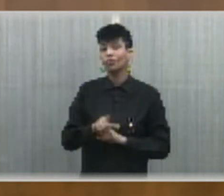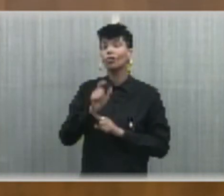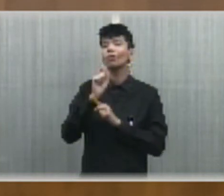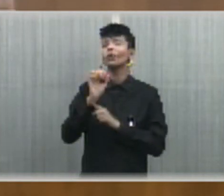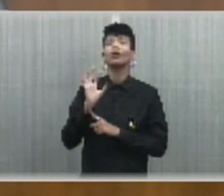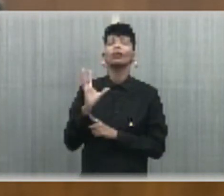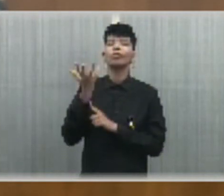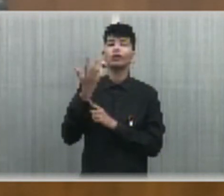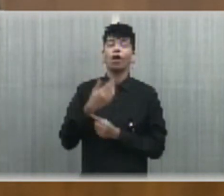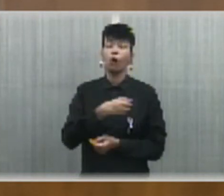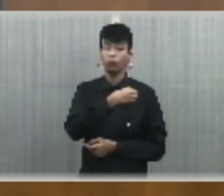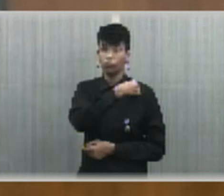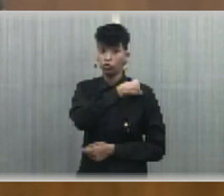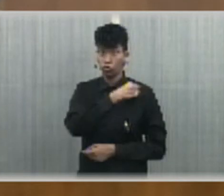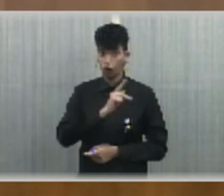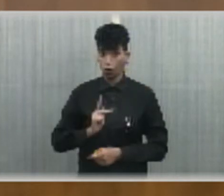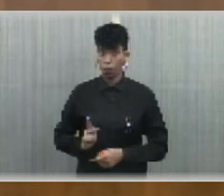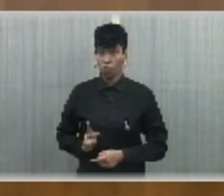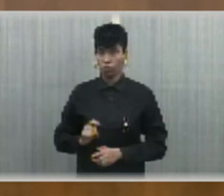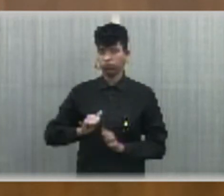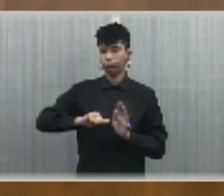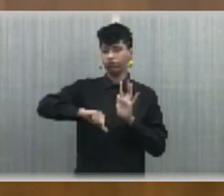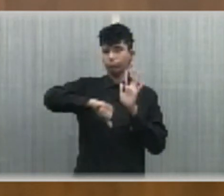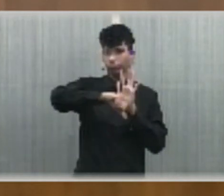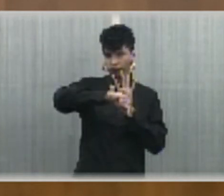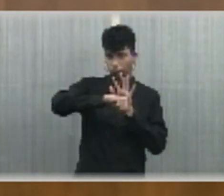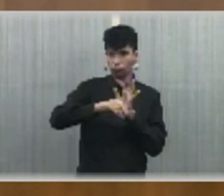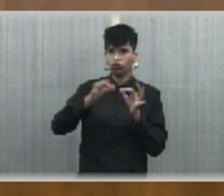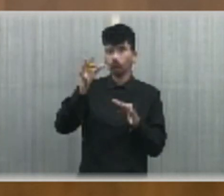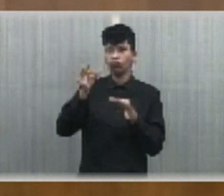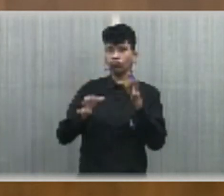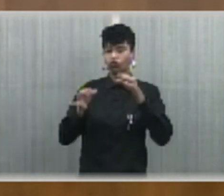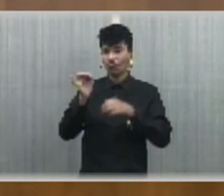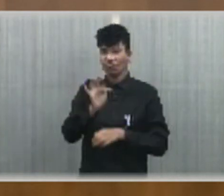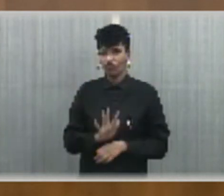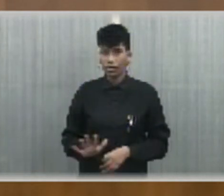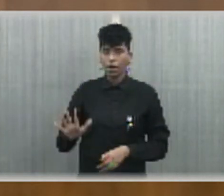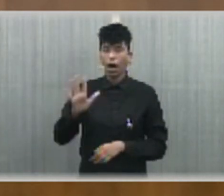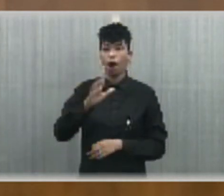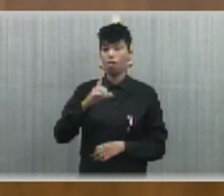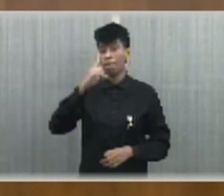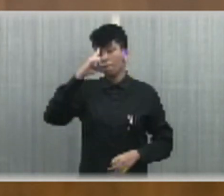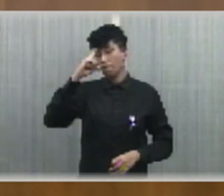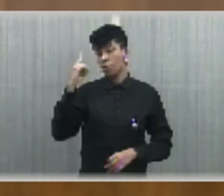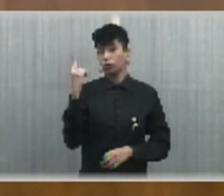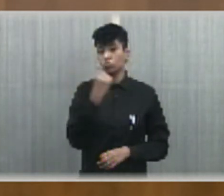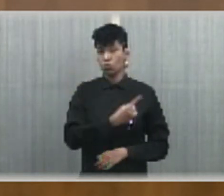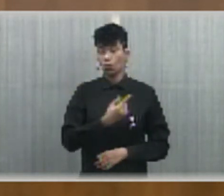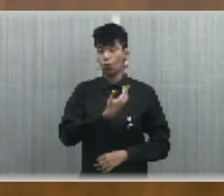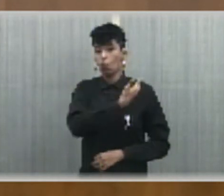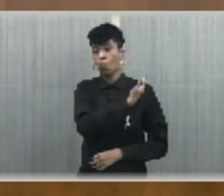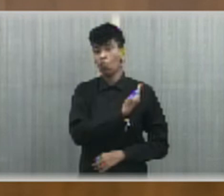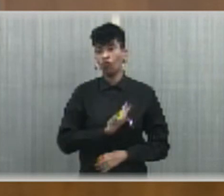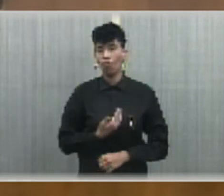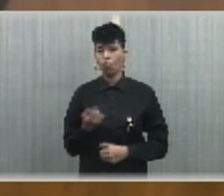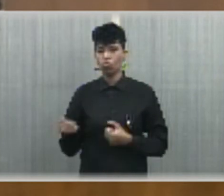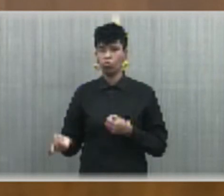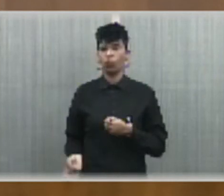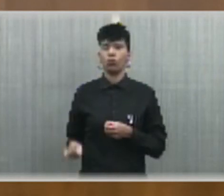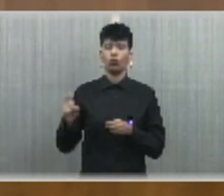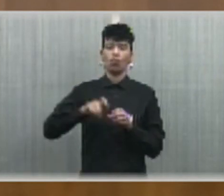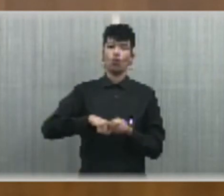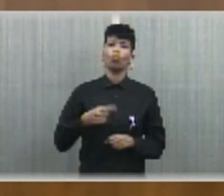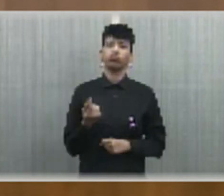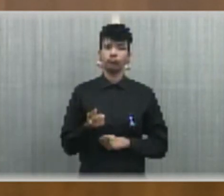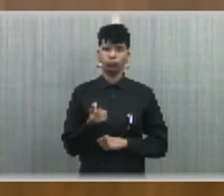Público denunciou, a Justiça Federal mandou o governo devolver o dinheiro